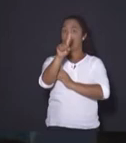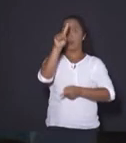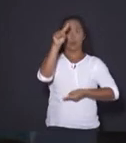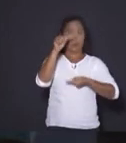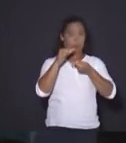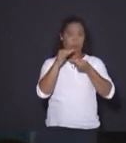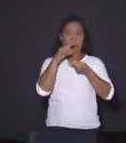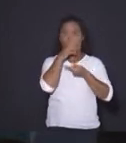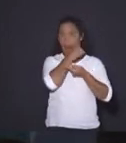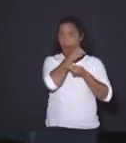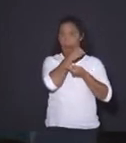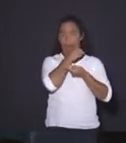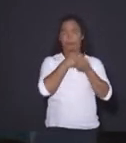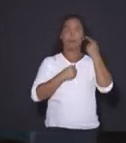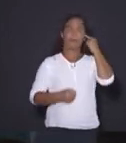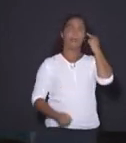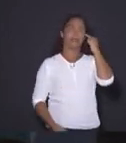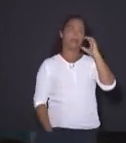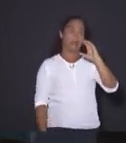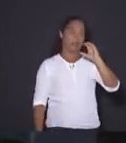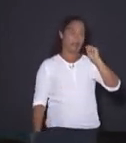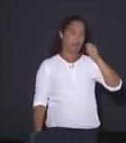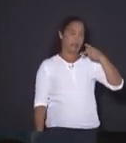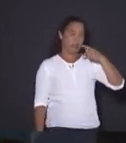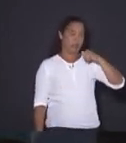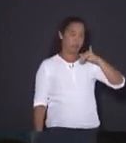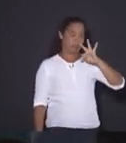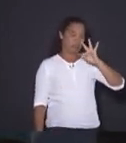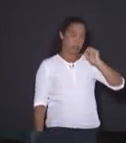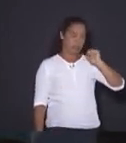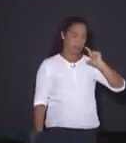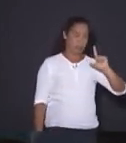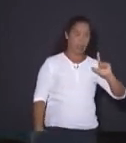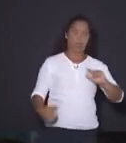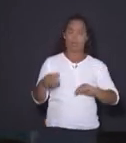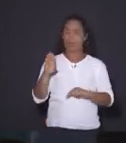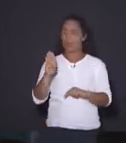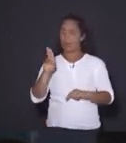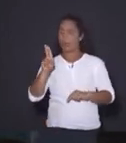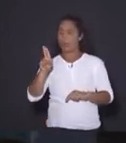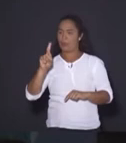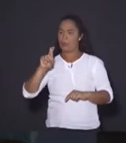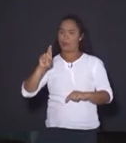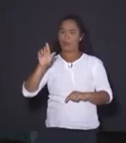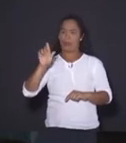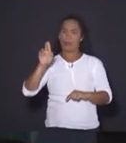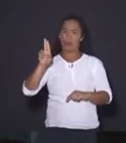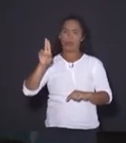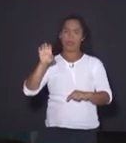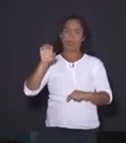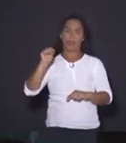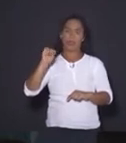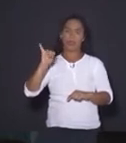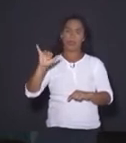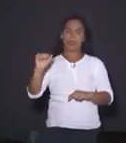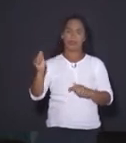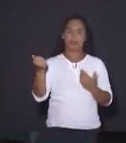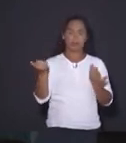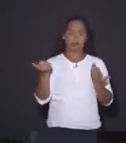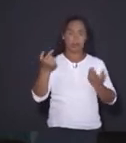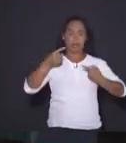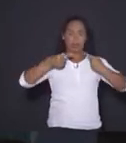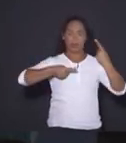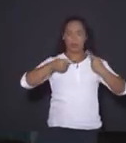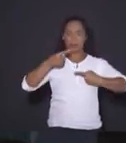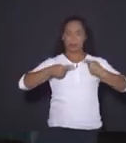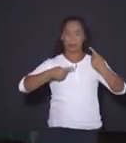pensar capital burguesia enfim compensar a burguesia o capital pensando antagonismo entre isso é